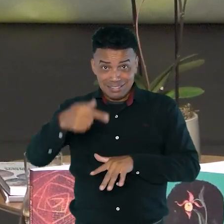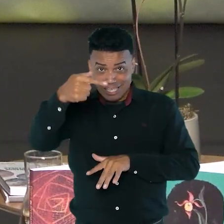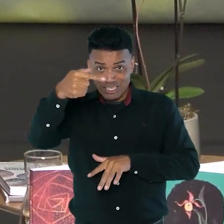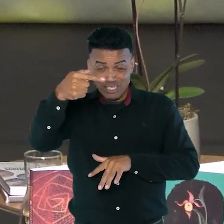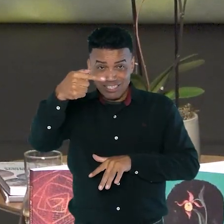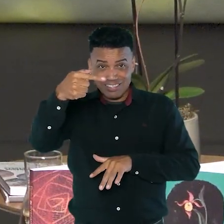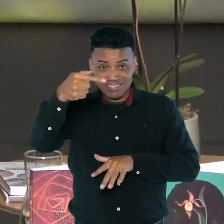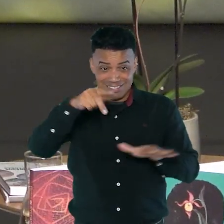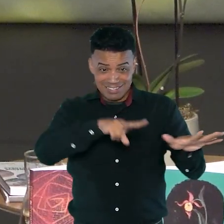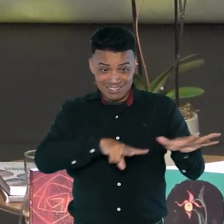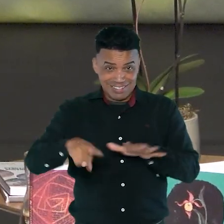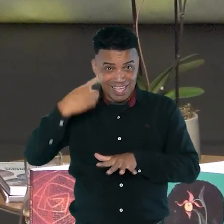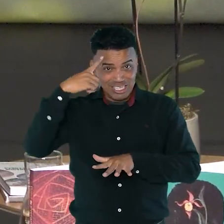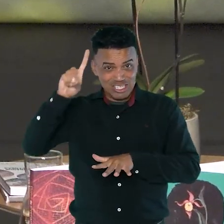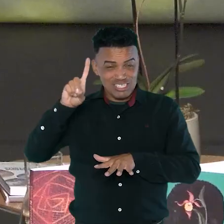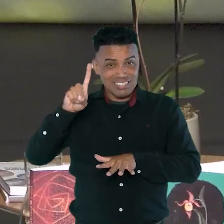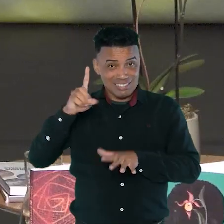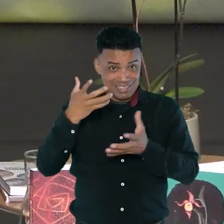traz?